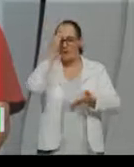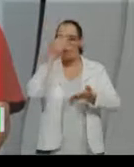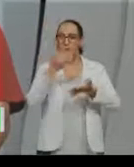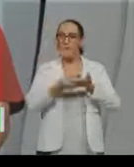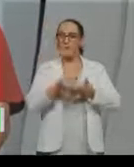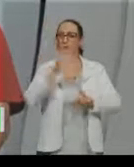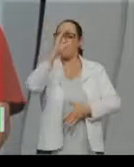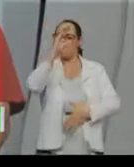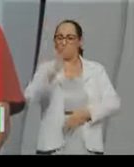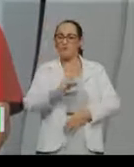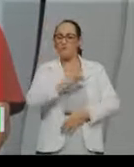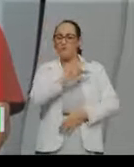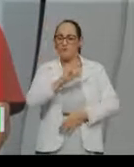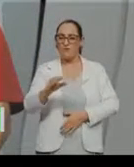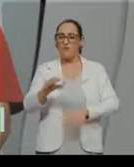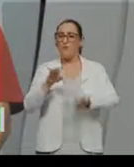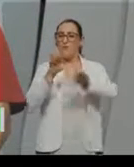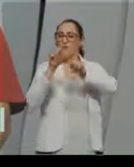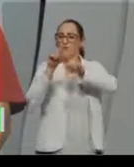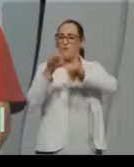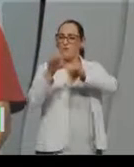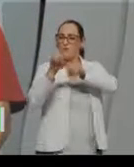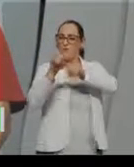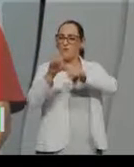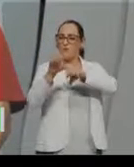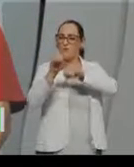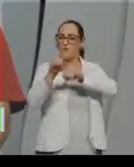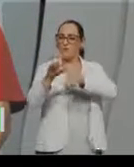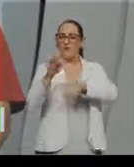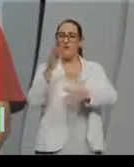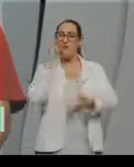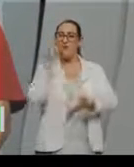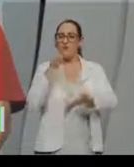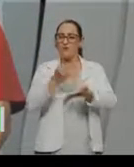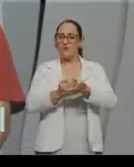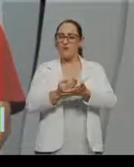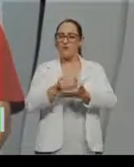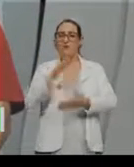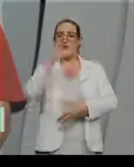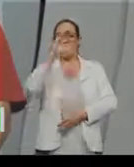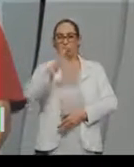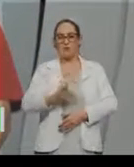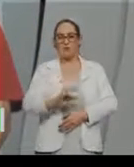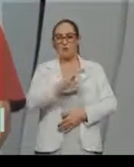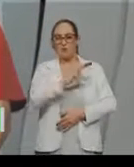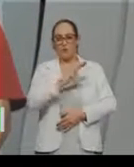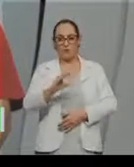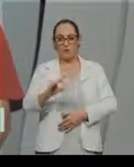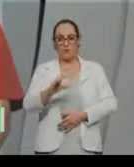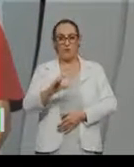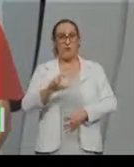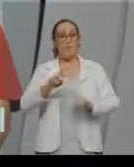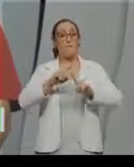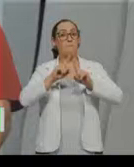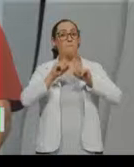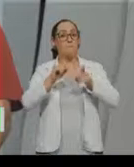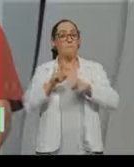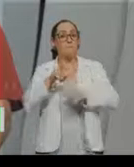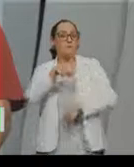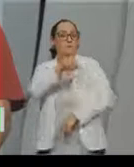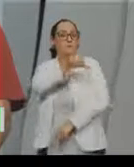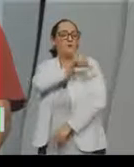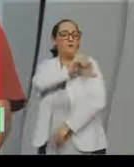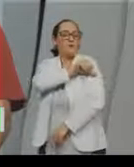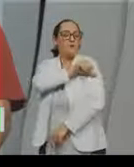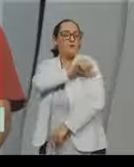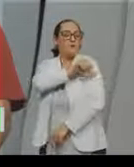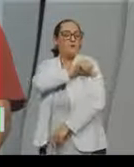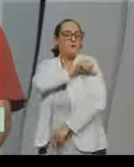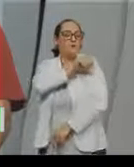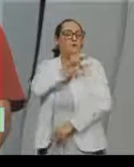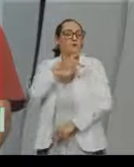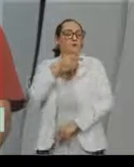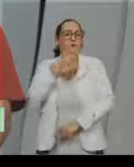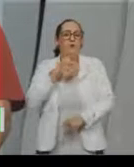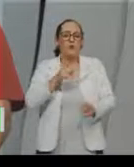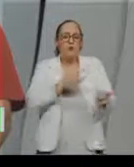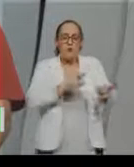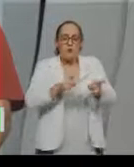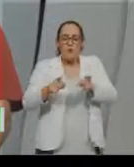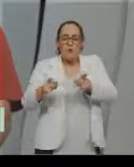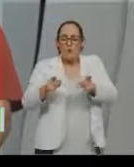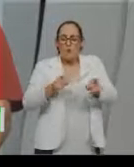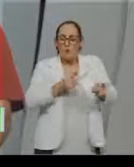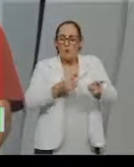educar os colonos sob a fé católica. A aula para o 9º ano fala de um período convulsivo